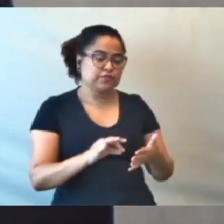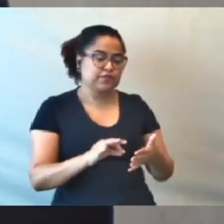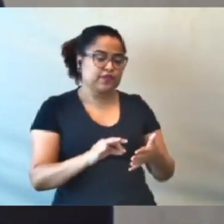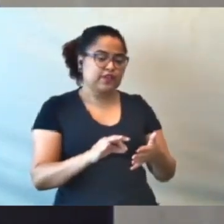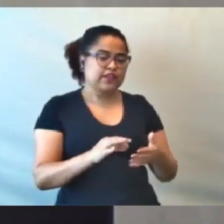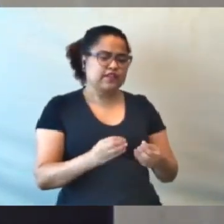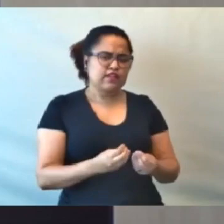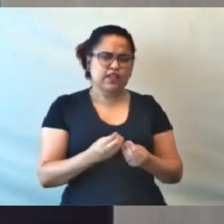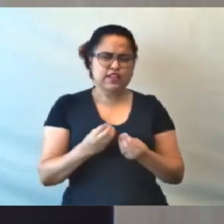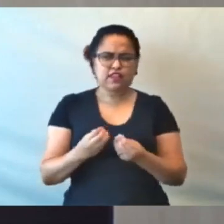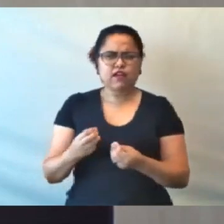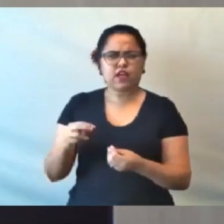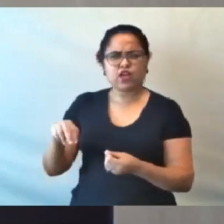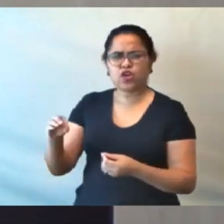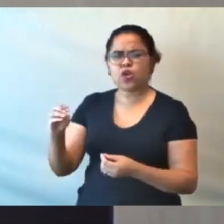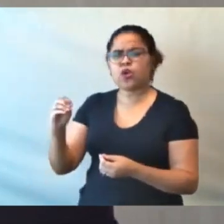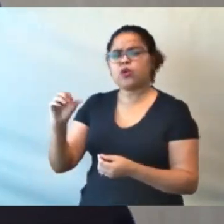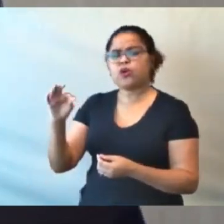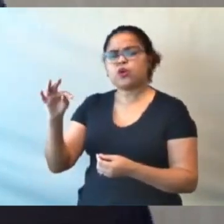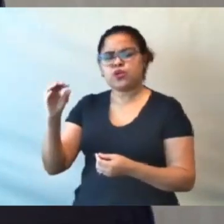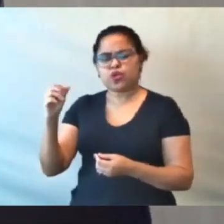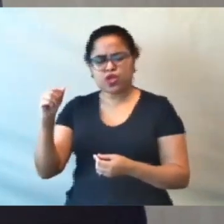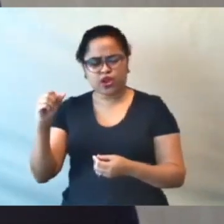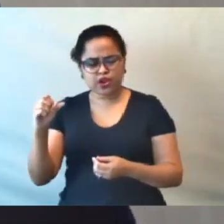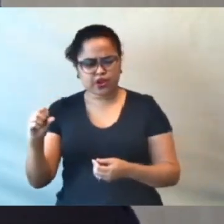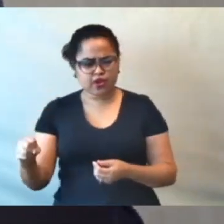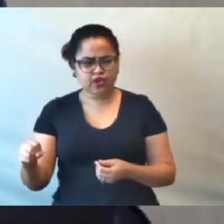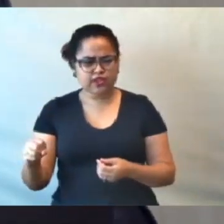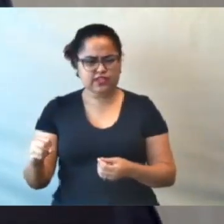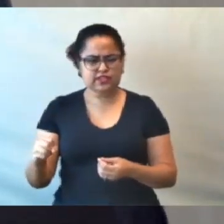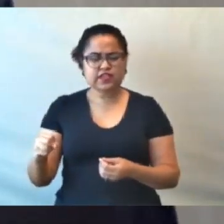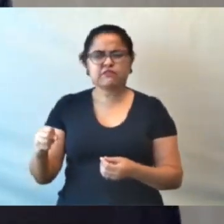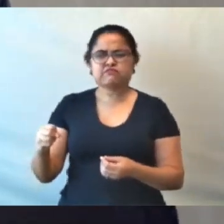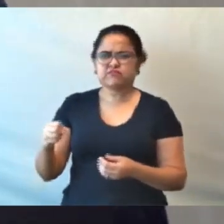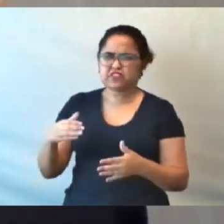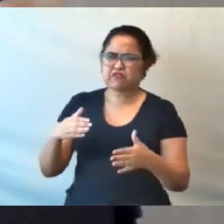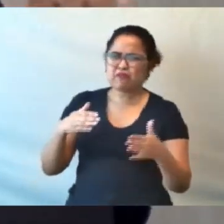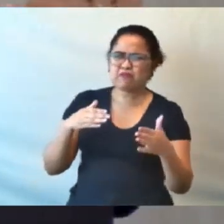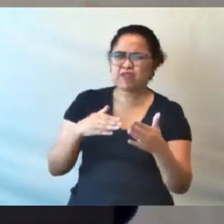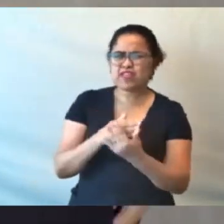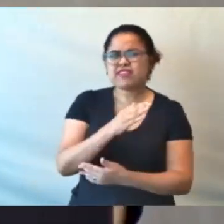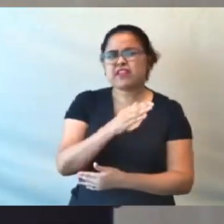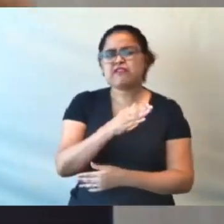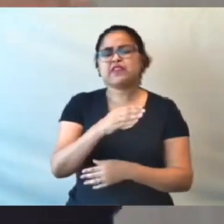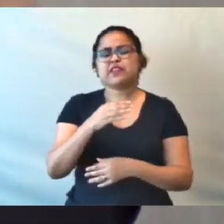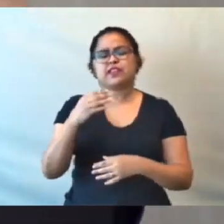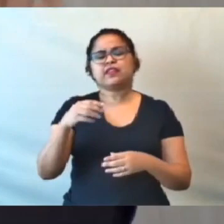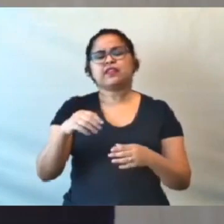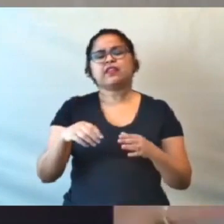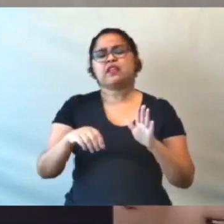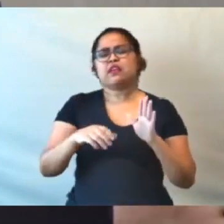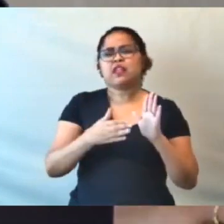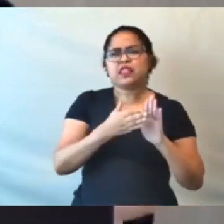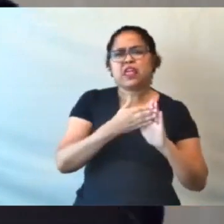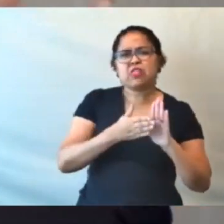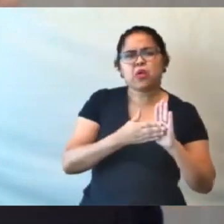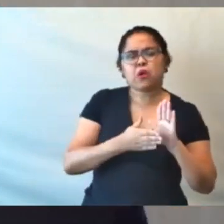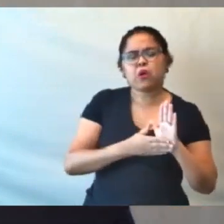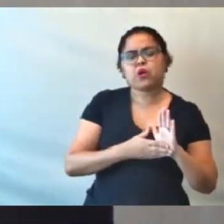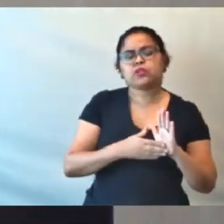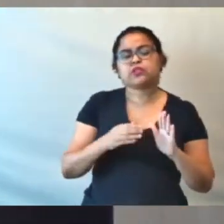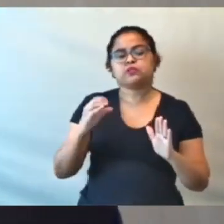certame. E aí, esse processo que foi muito questionado, começou lá em 2010, 11, 12,